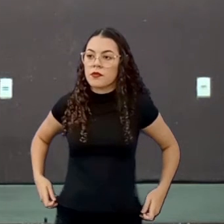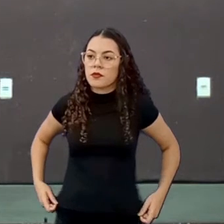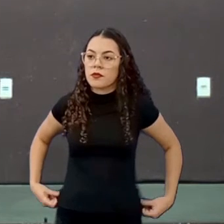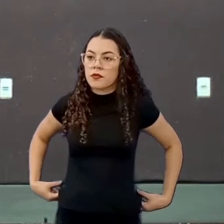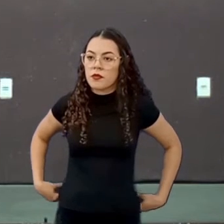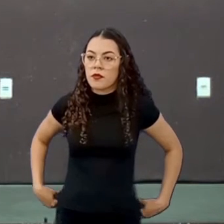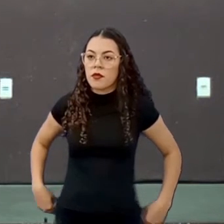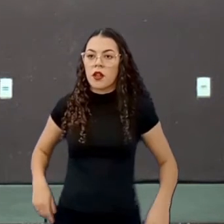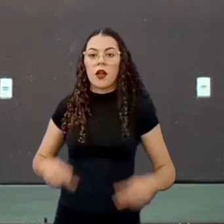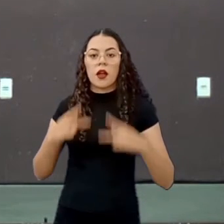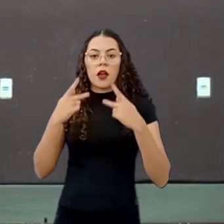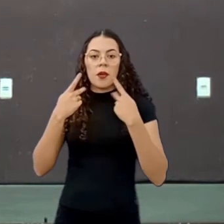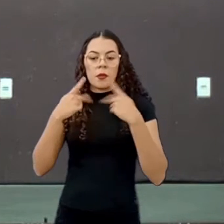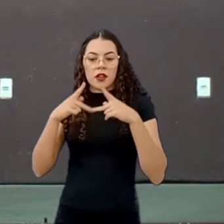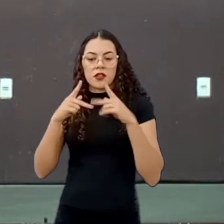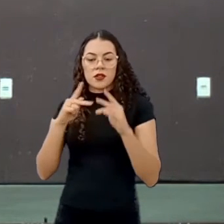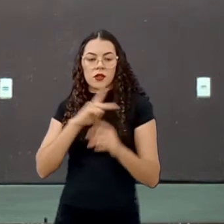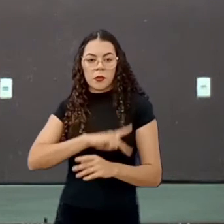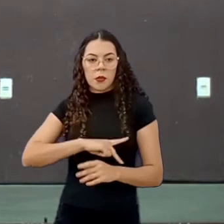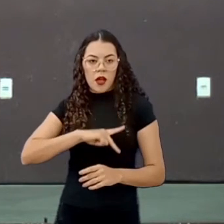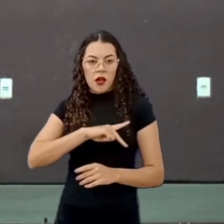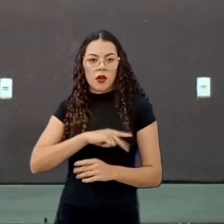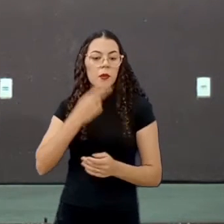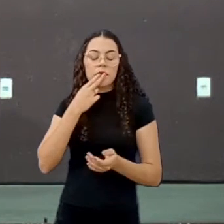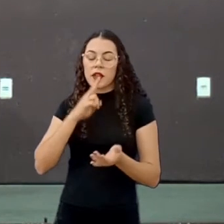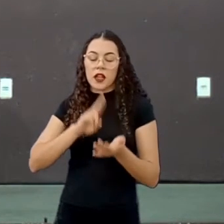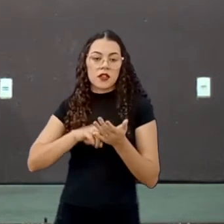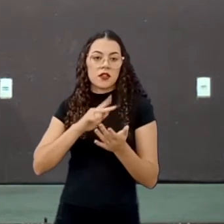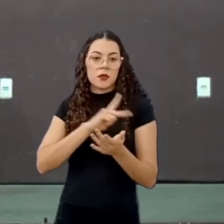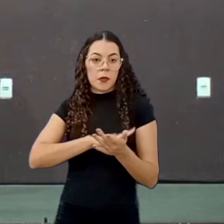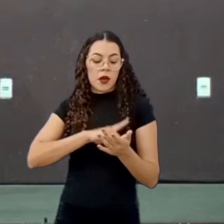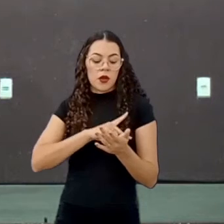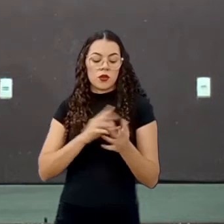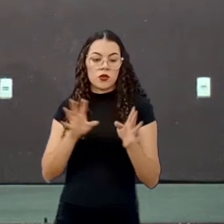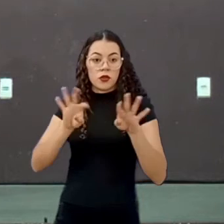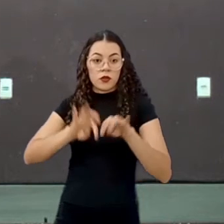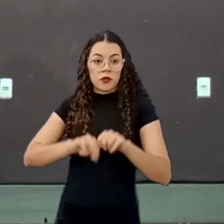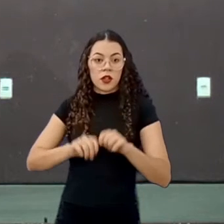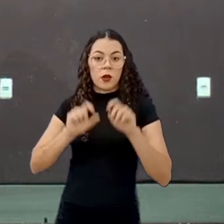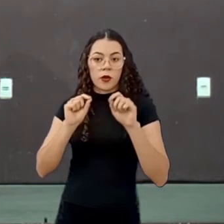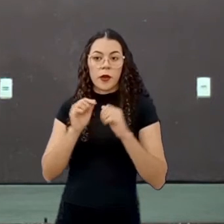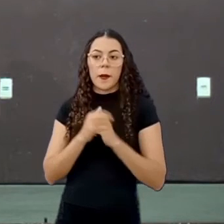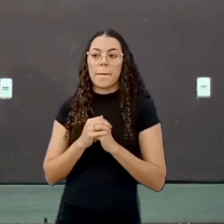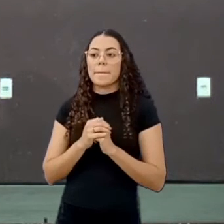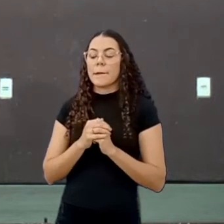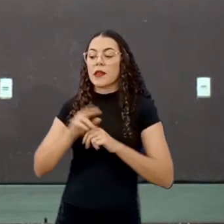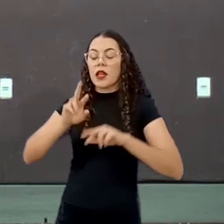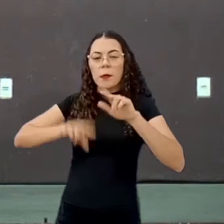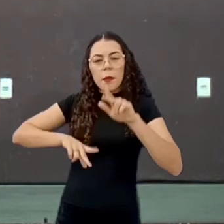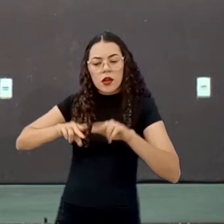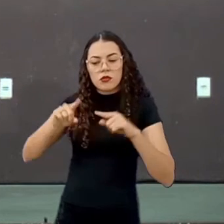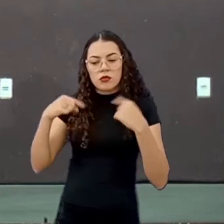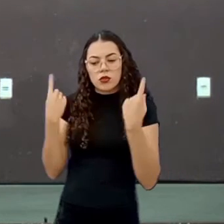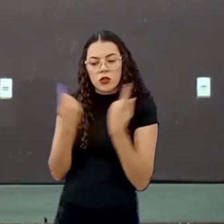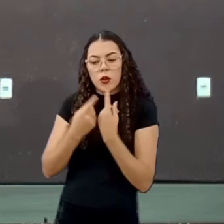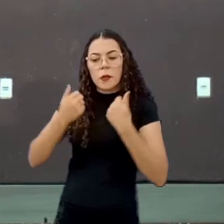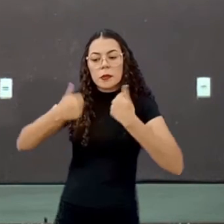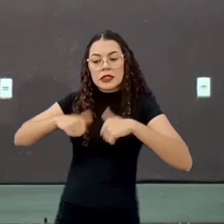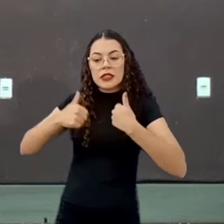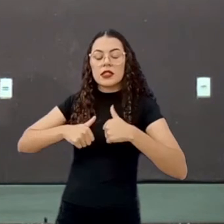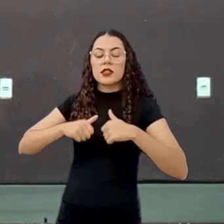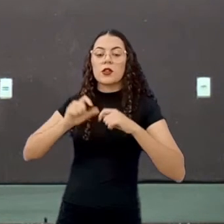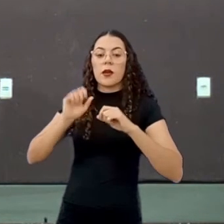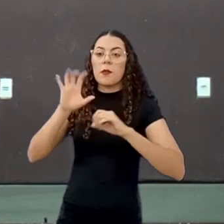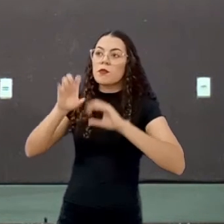A mensagem de Paulo agora no final é a seguinte: meus irmãos, nós precisamos